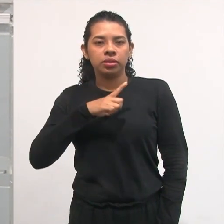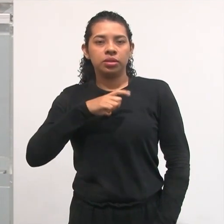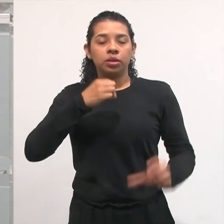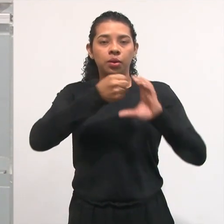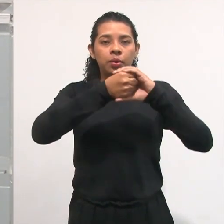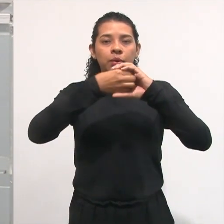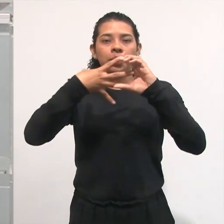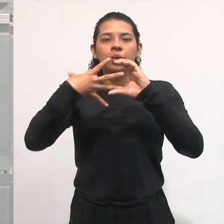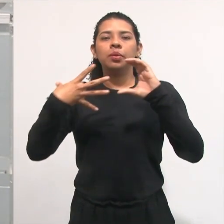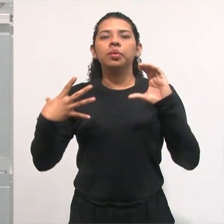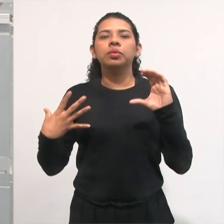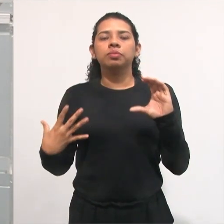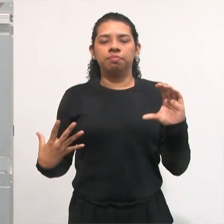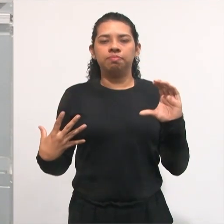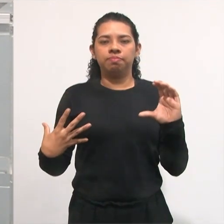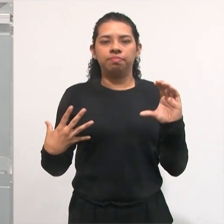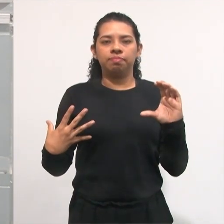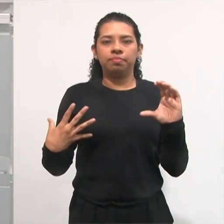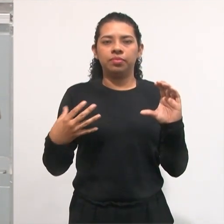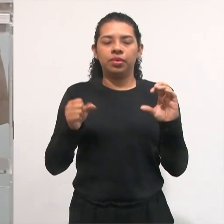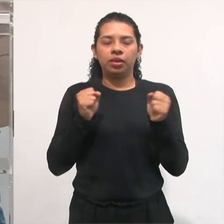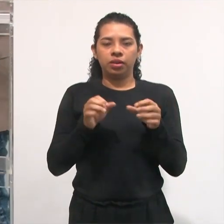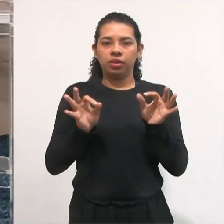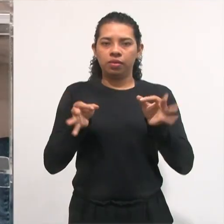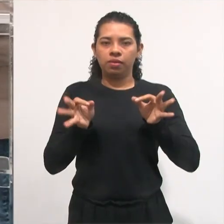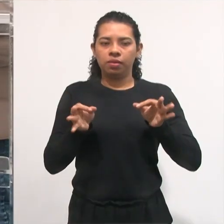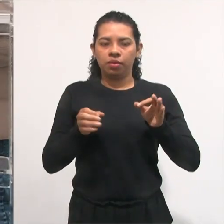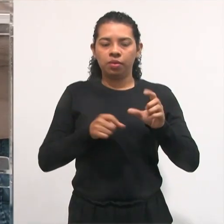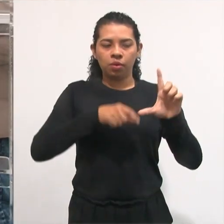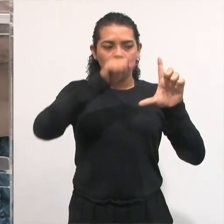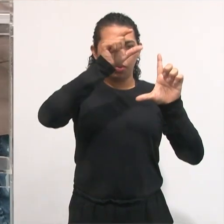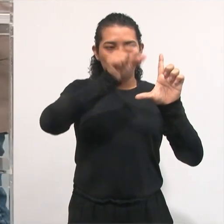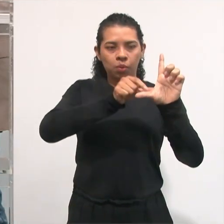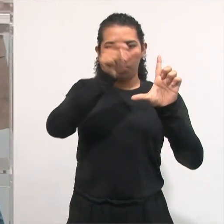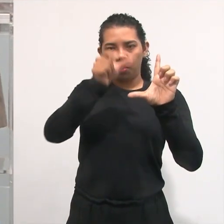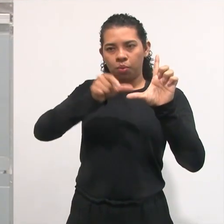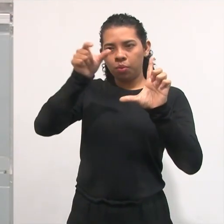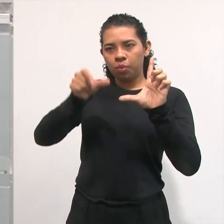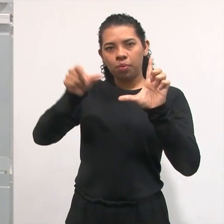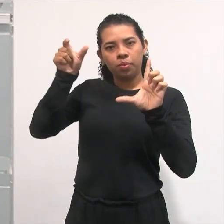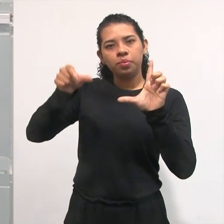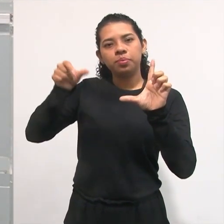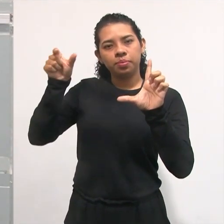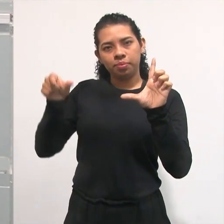de 21 a 24, de 24 a 27. Então, essa tem uma característica